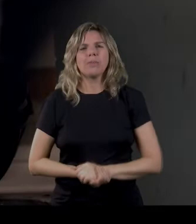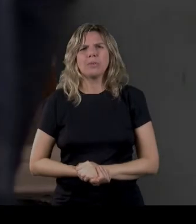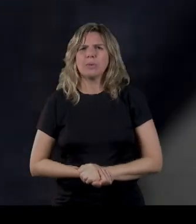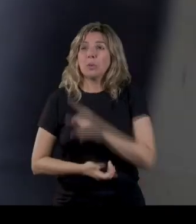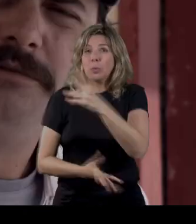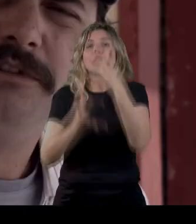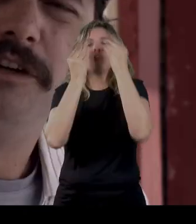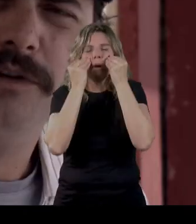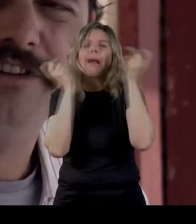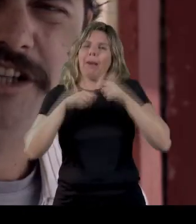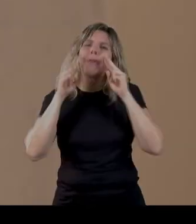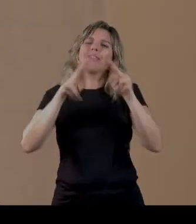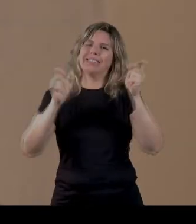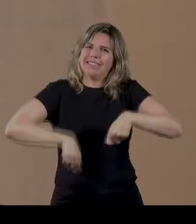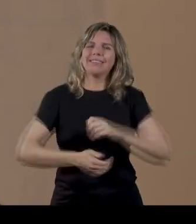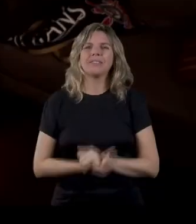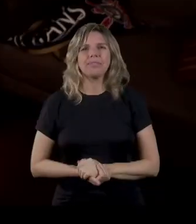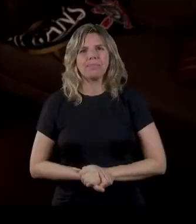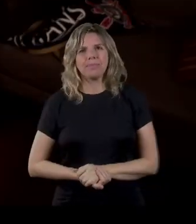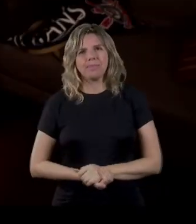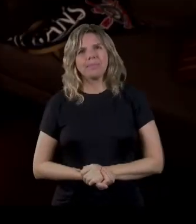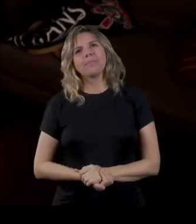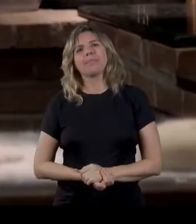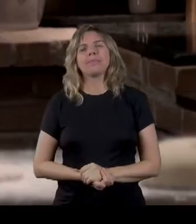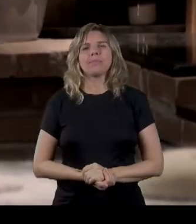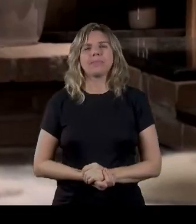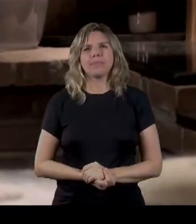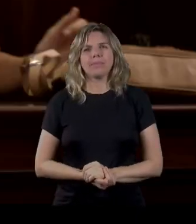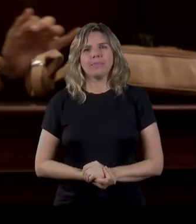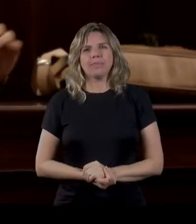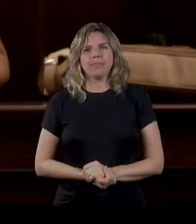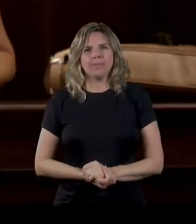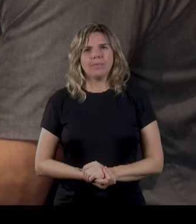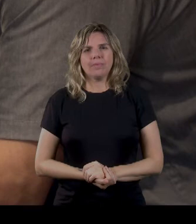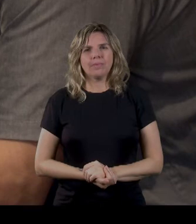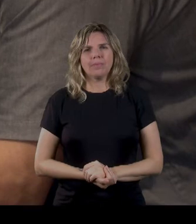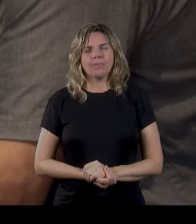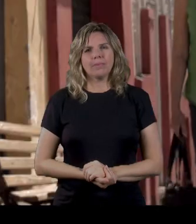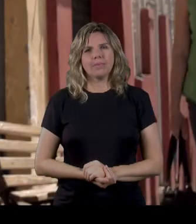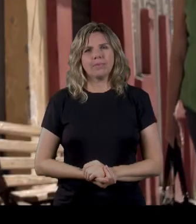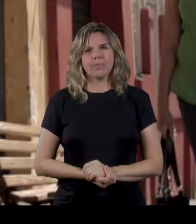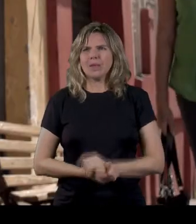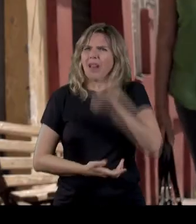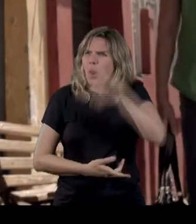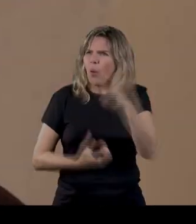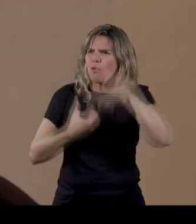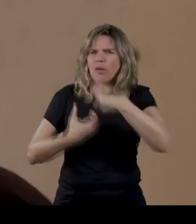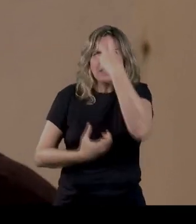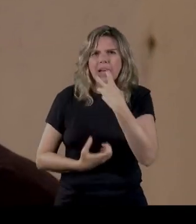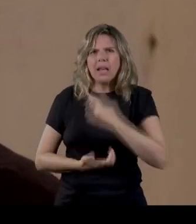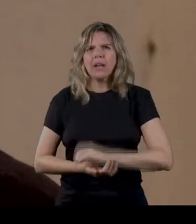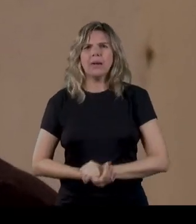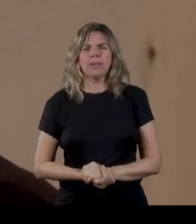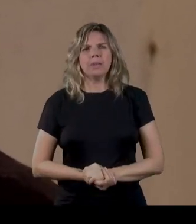multidão. O senhor só vê mesmo quando tá com o olho fechado. O amigo e a esposa observam Vitório à mesa, desolado. Vai voltar a ficar cego, chefe?